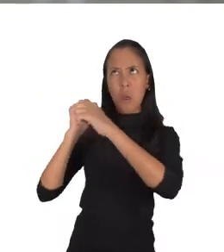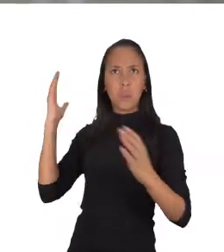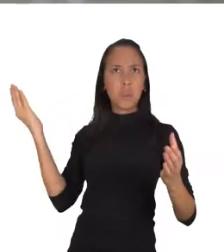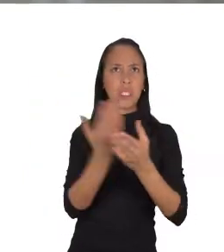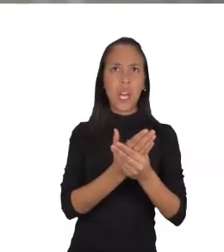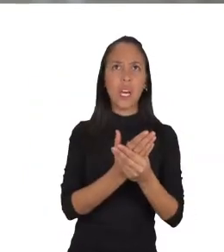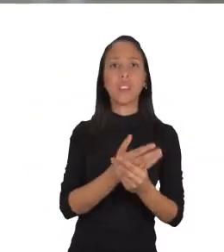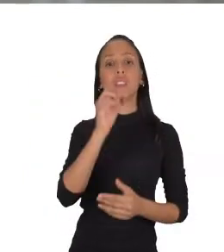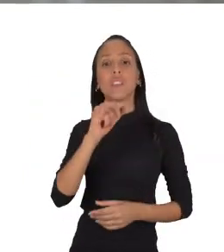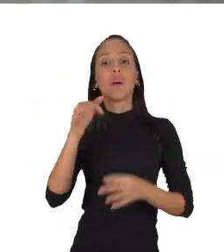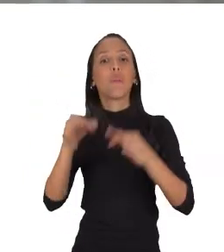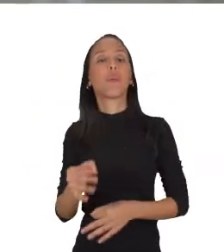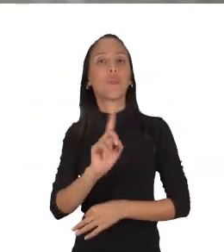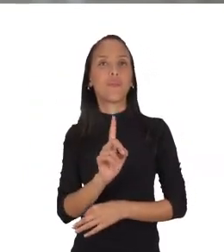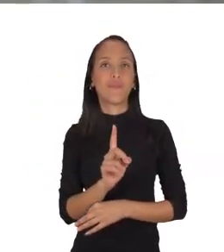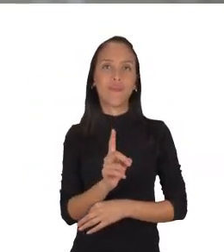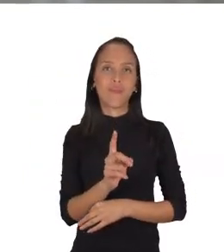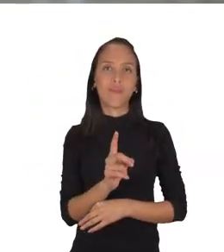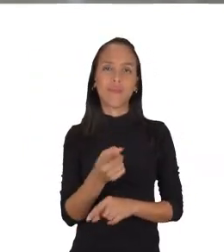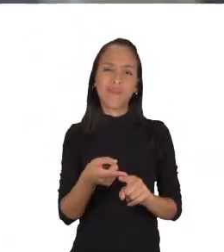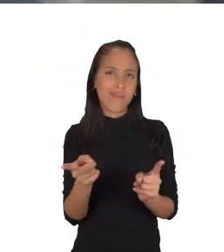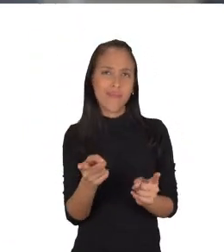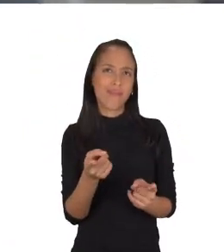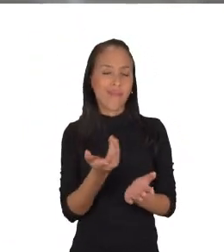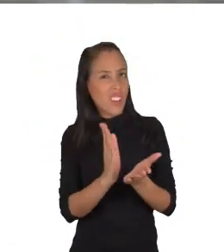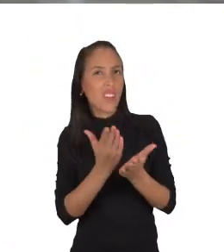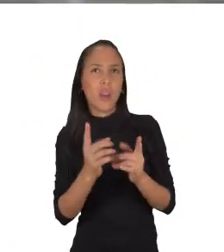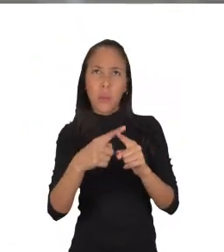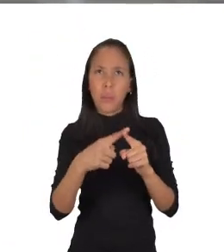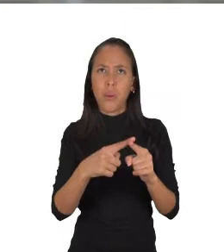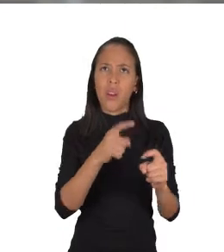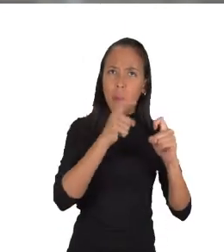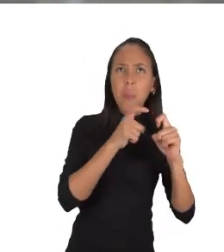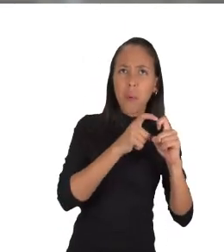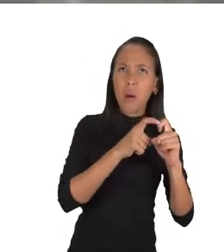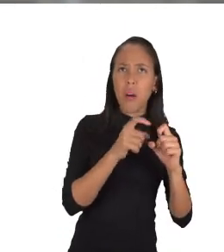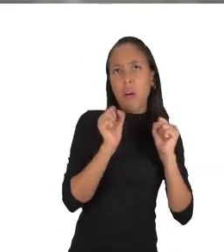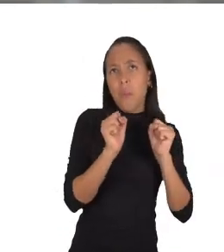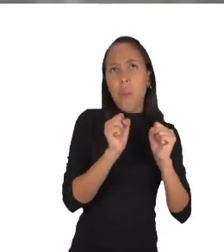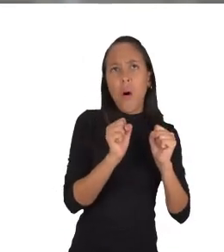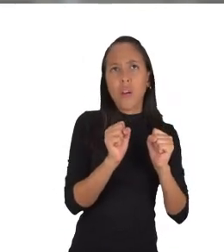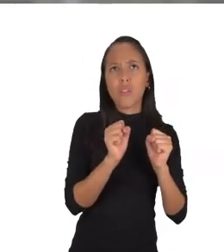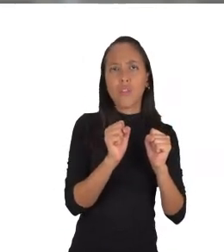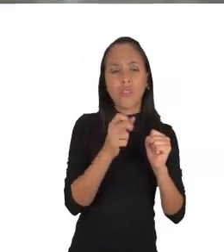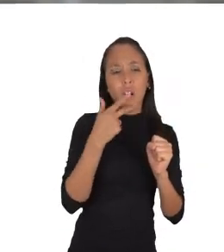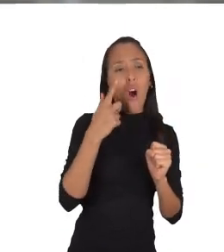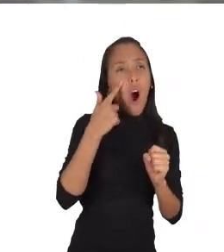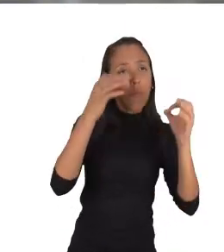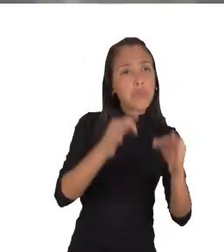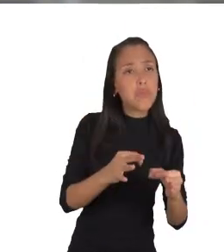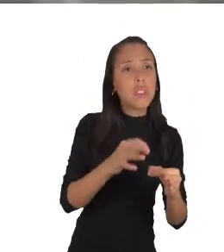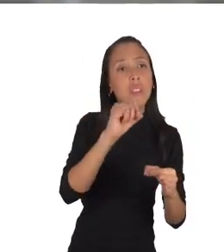se confirme. O que não tem sustentação também, na verdade, porque o médico pode estabelecer hipóteses diagnósticas,